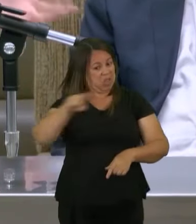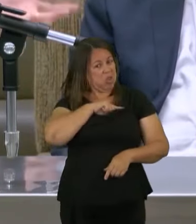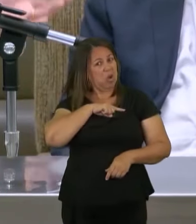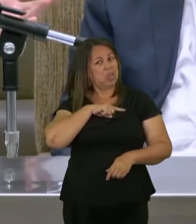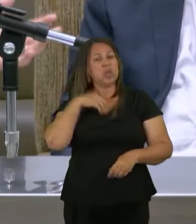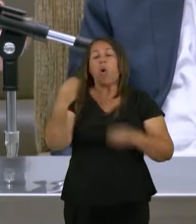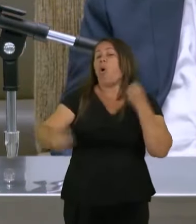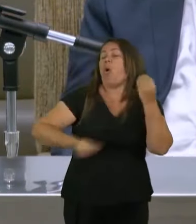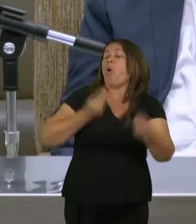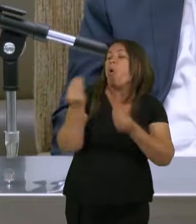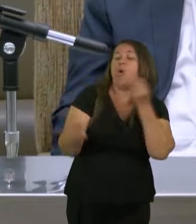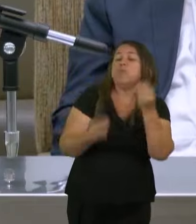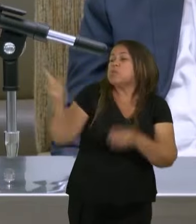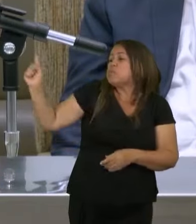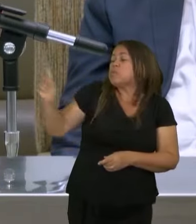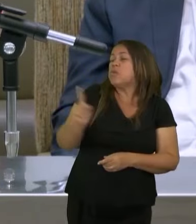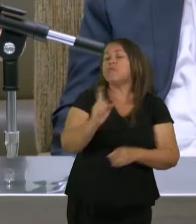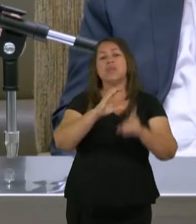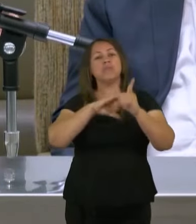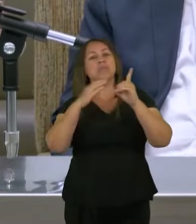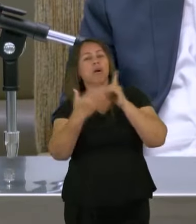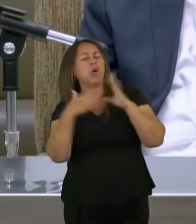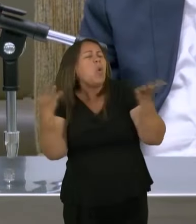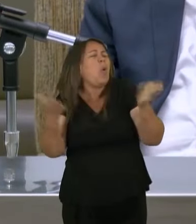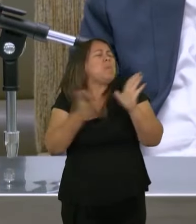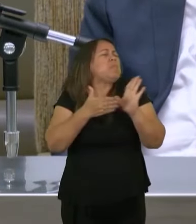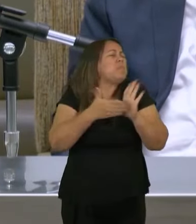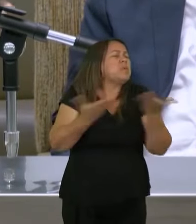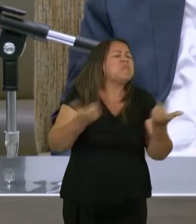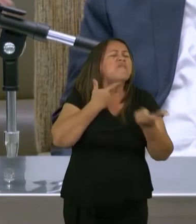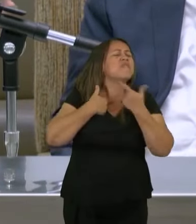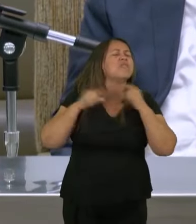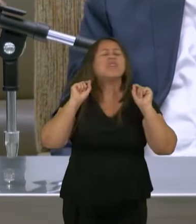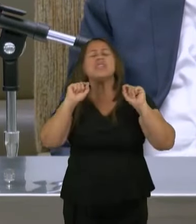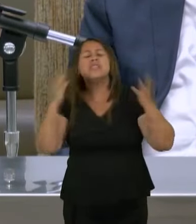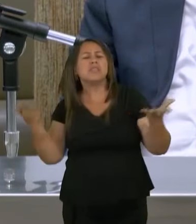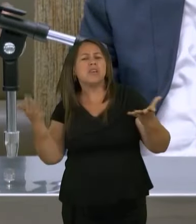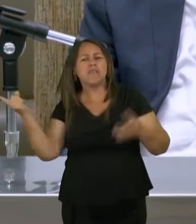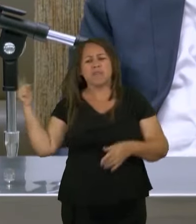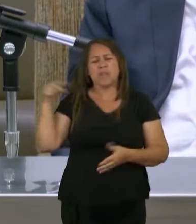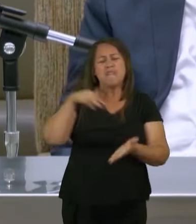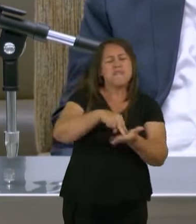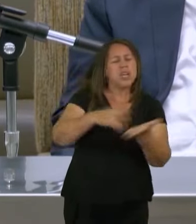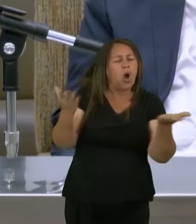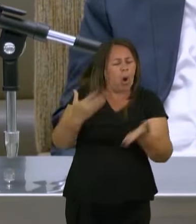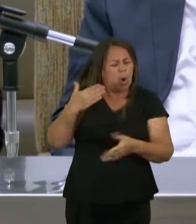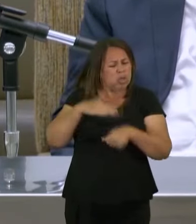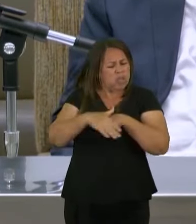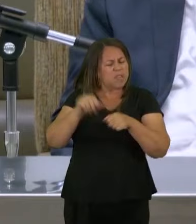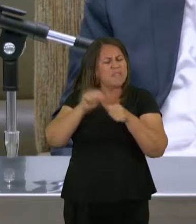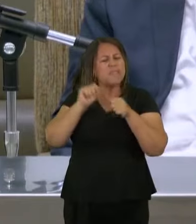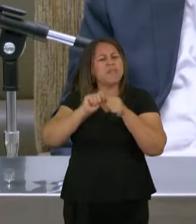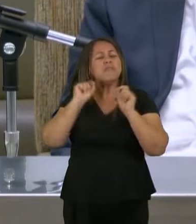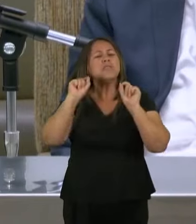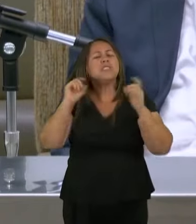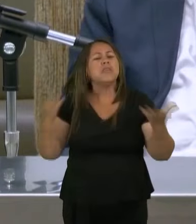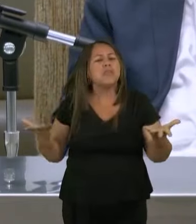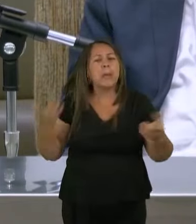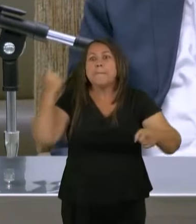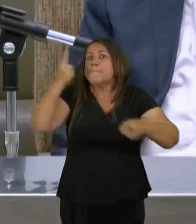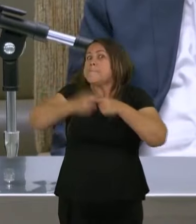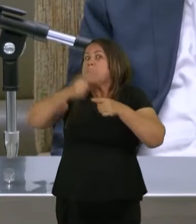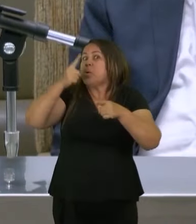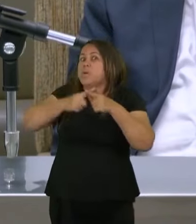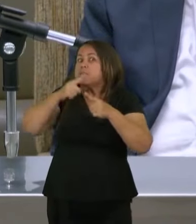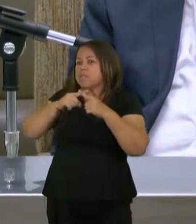Como estamos vindo ao culto? Qual é o propósito? O que você está fazendo aqui nessa noite? Por que você saiu de